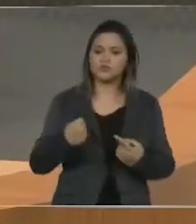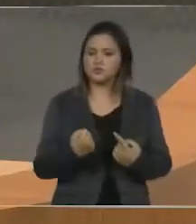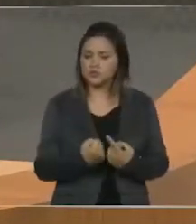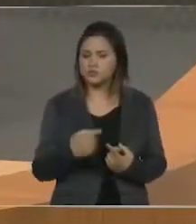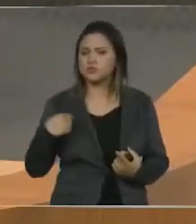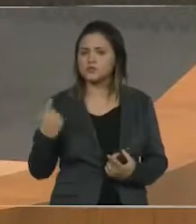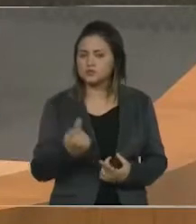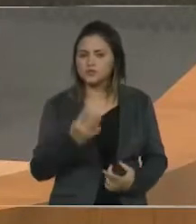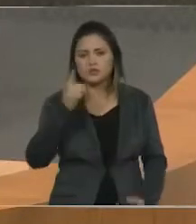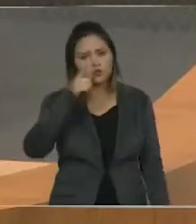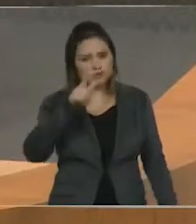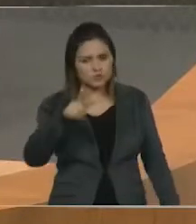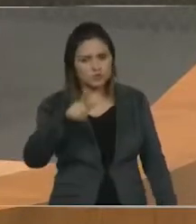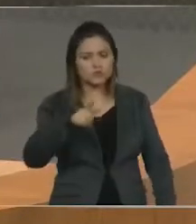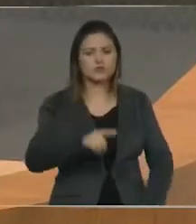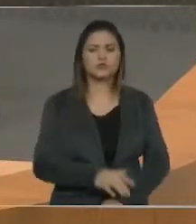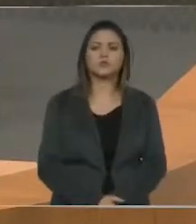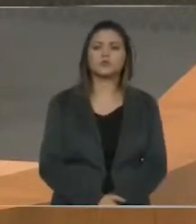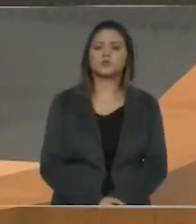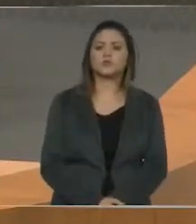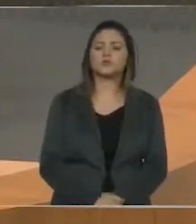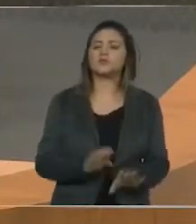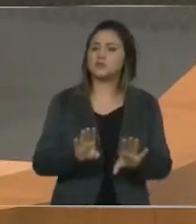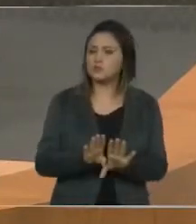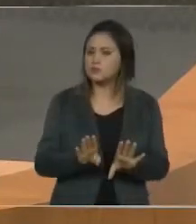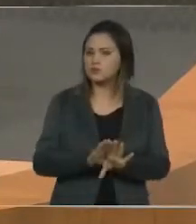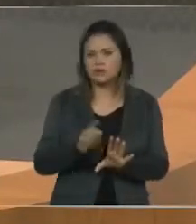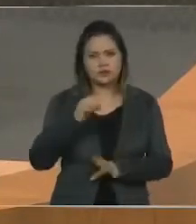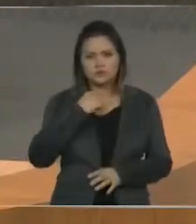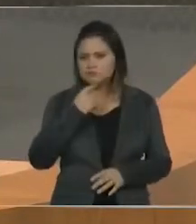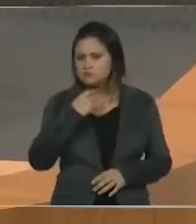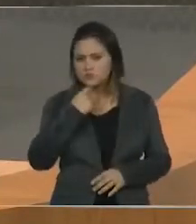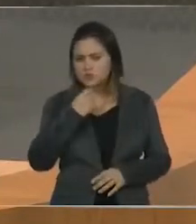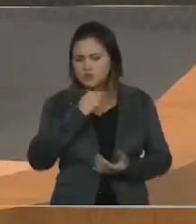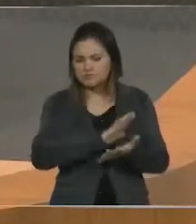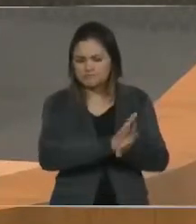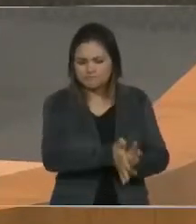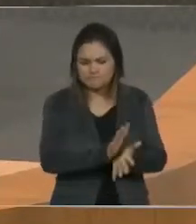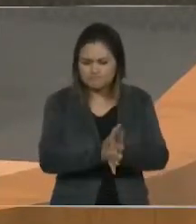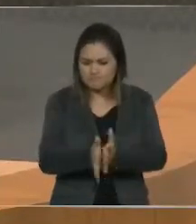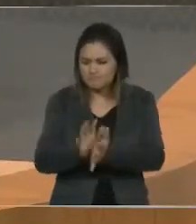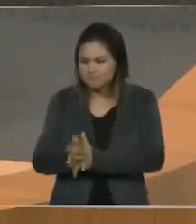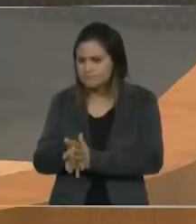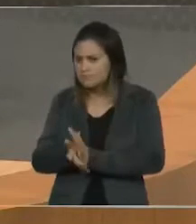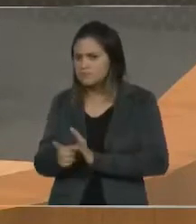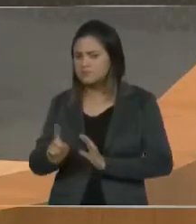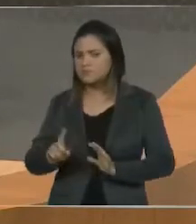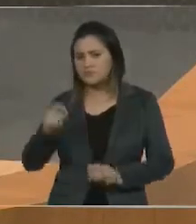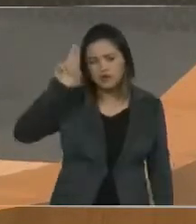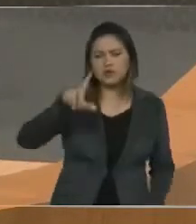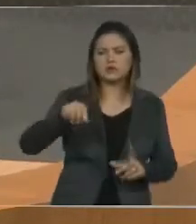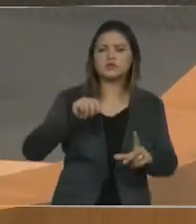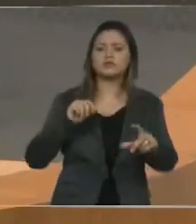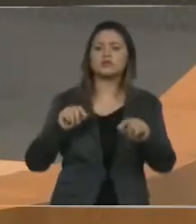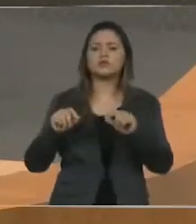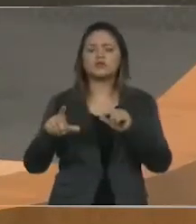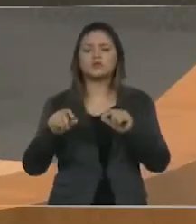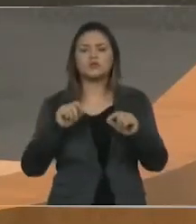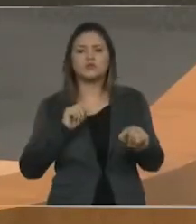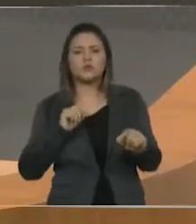povo brasileiro e para que ninguém seja discriminado por raça, por religião ou,